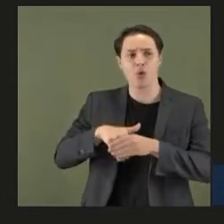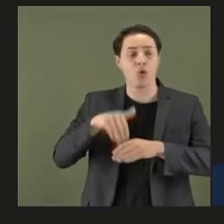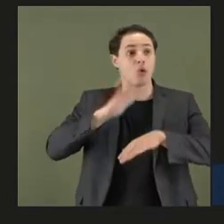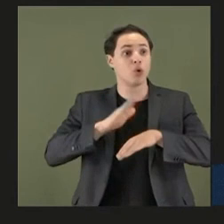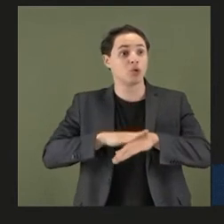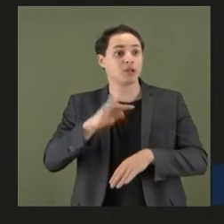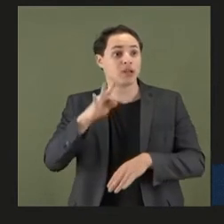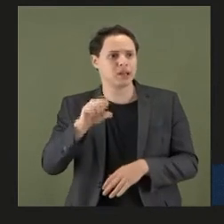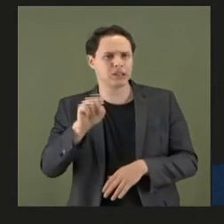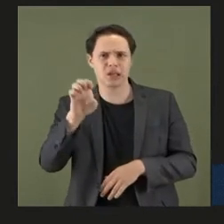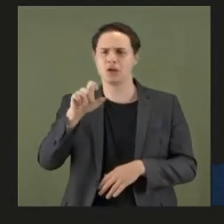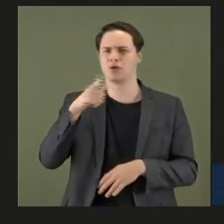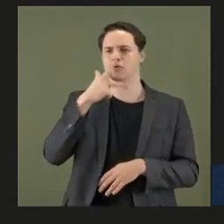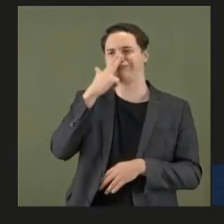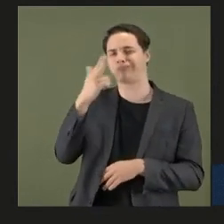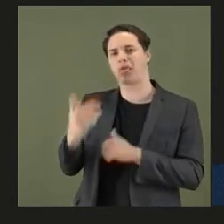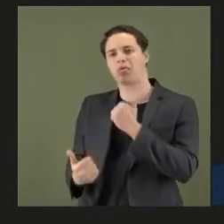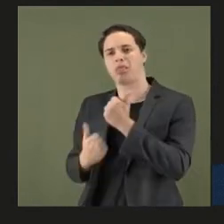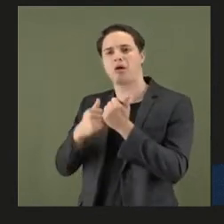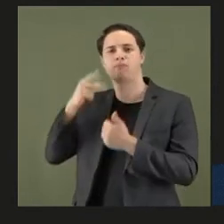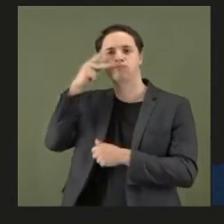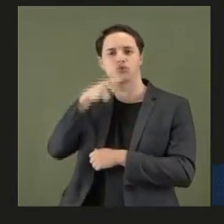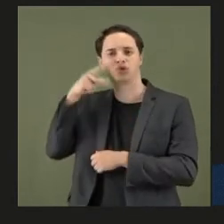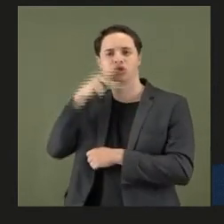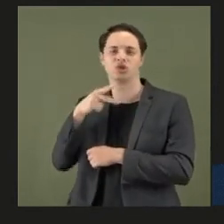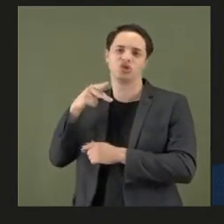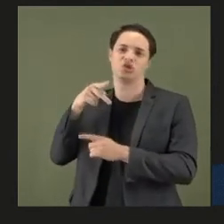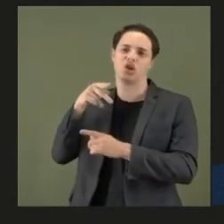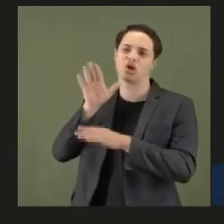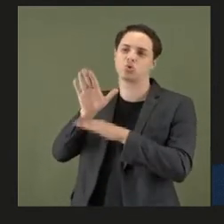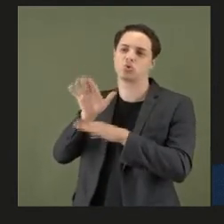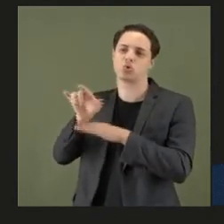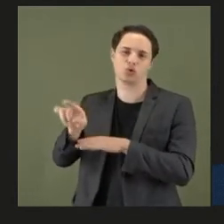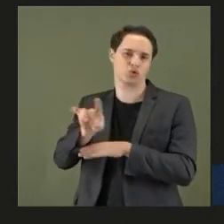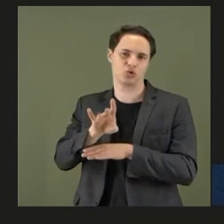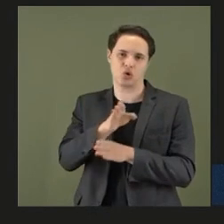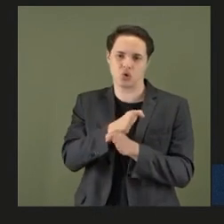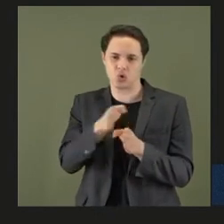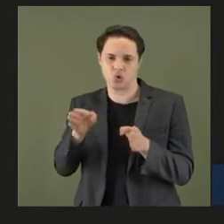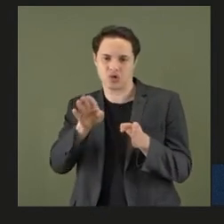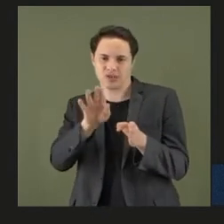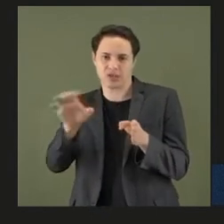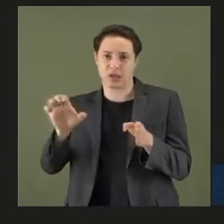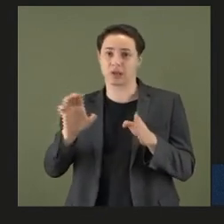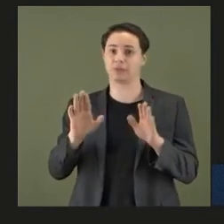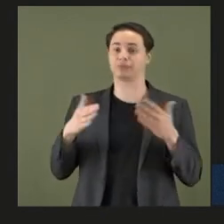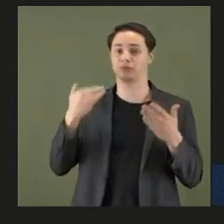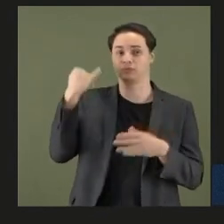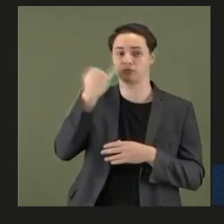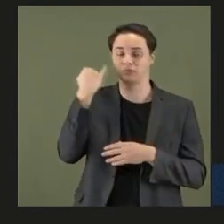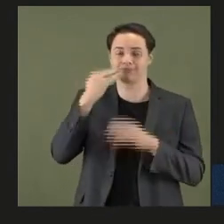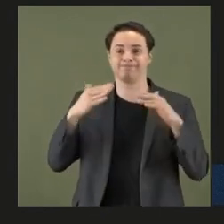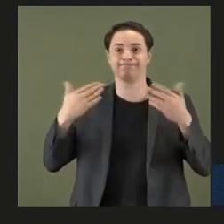um verdadeiro partido político, beneficiando explicitamente apenas um lado ideológico.